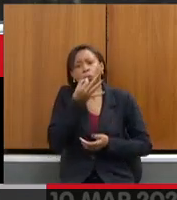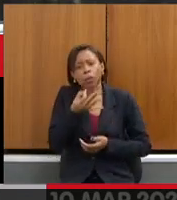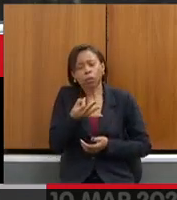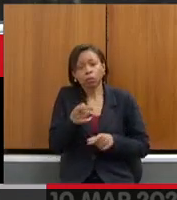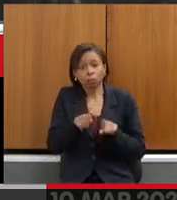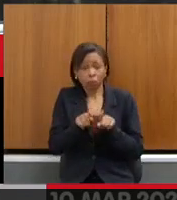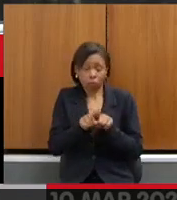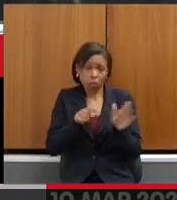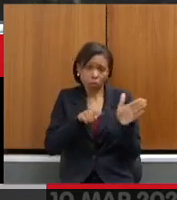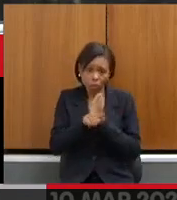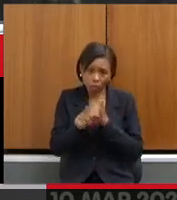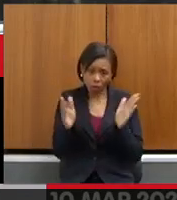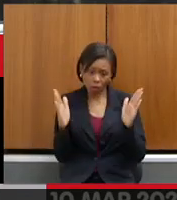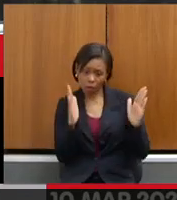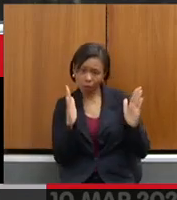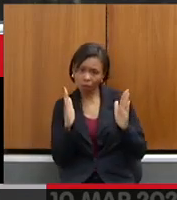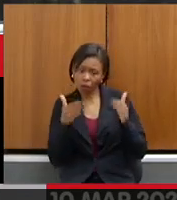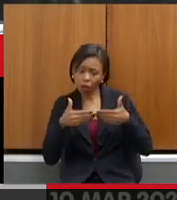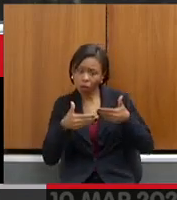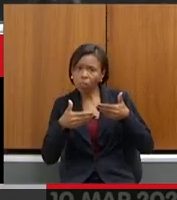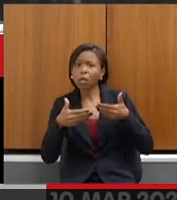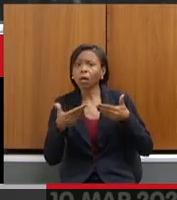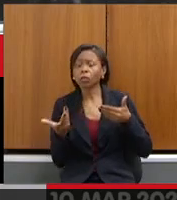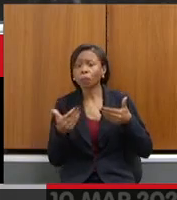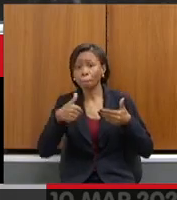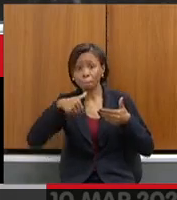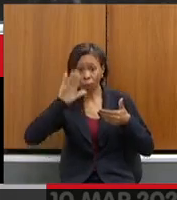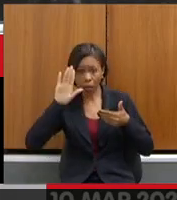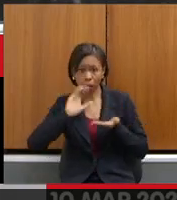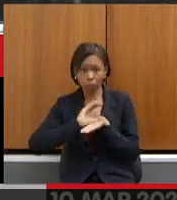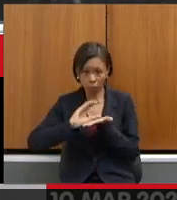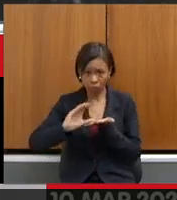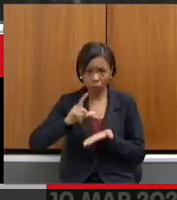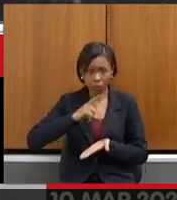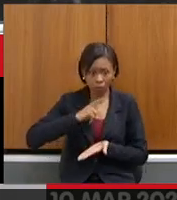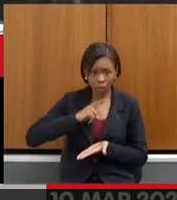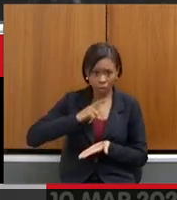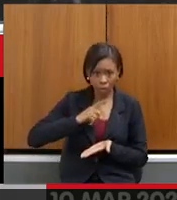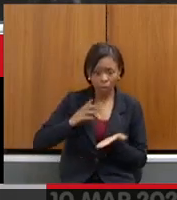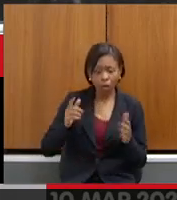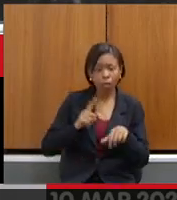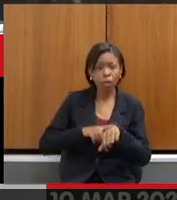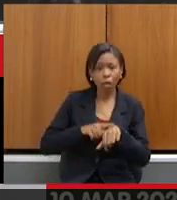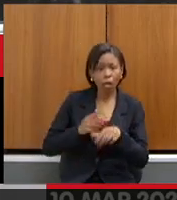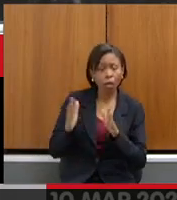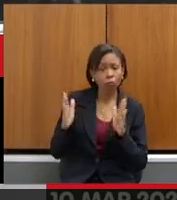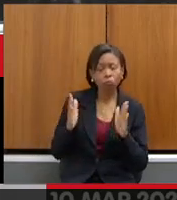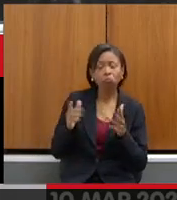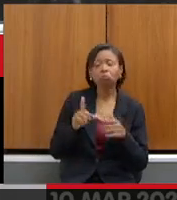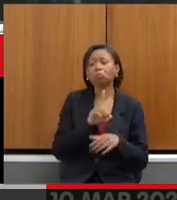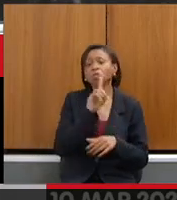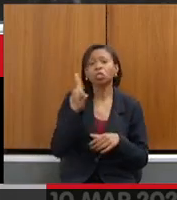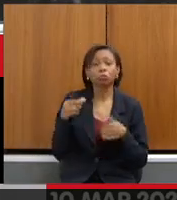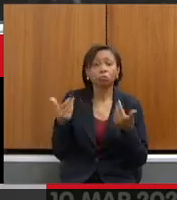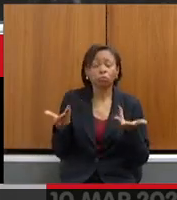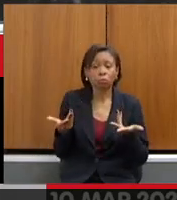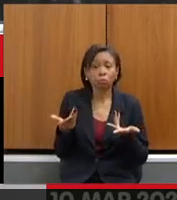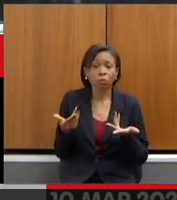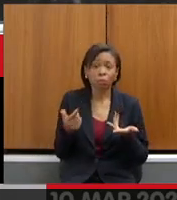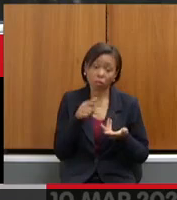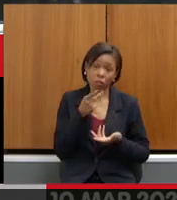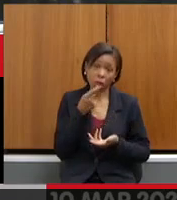de mais investimento já que a com relação aos recursos vossa excelência diz que tem disponível